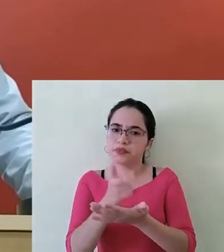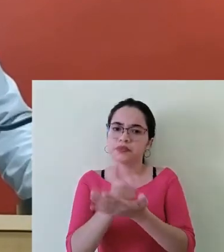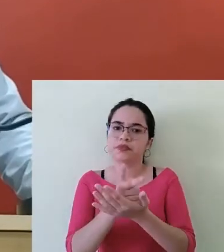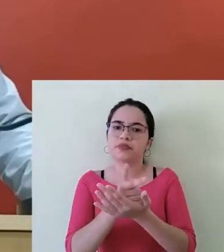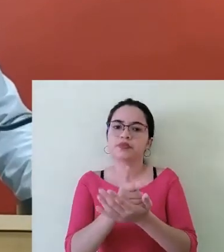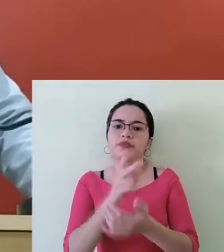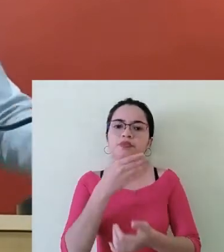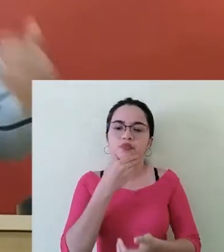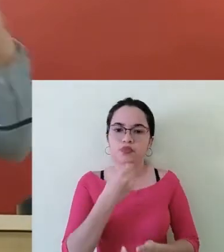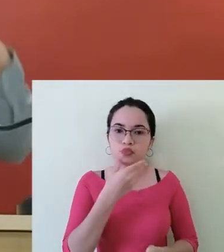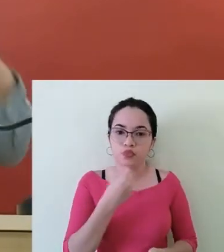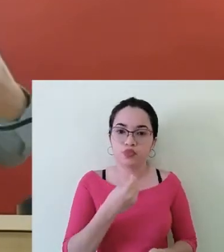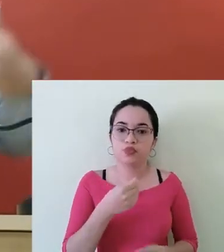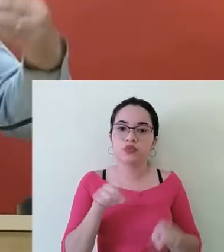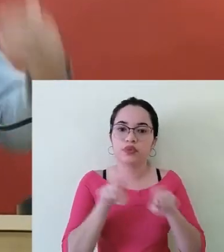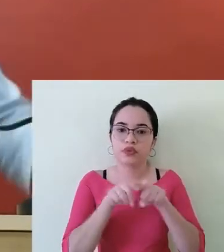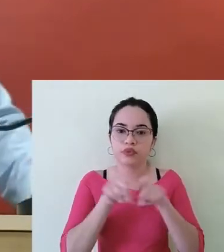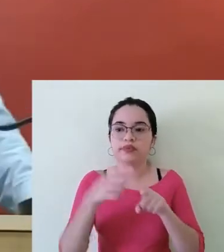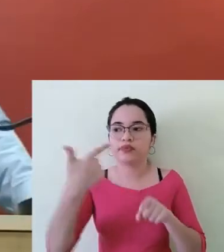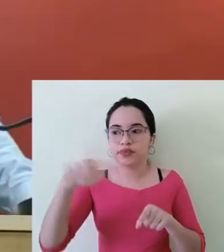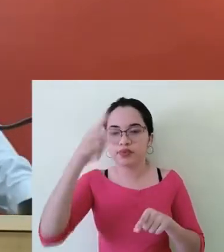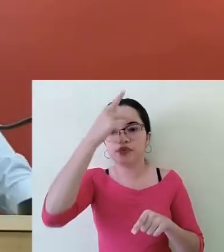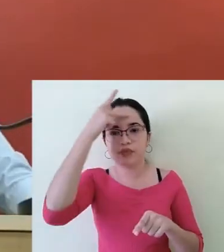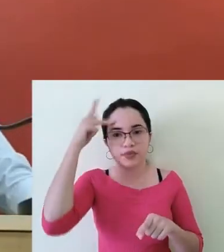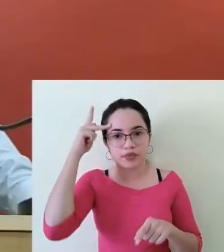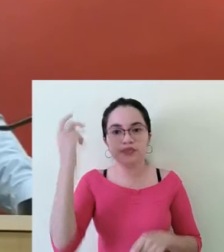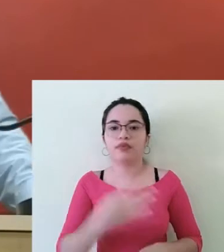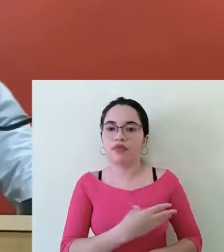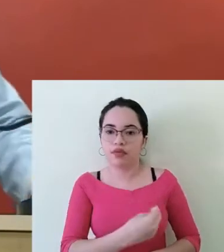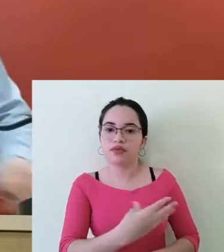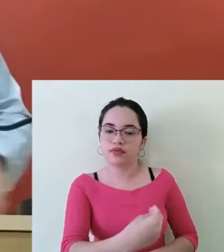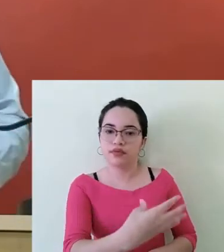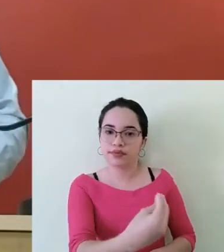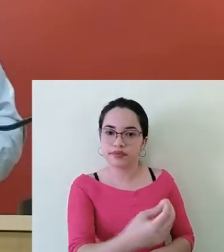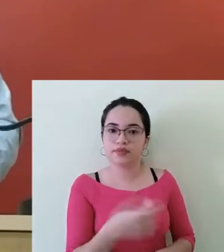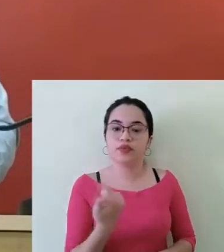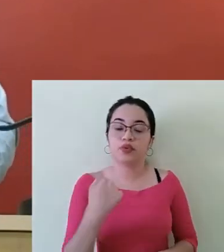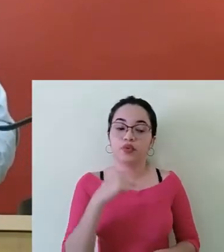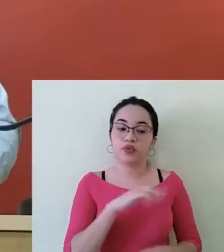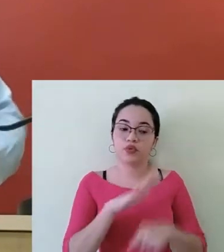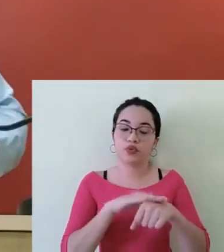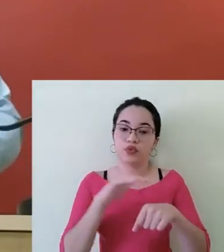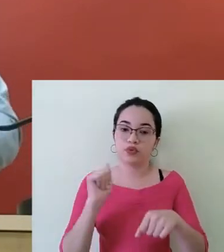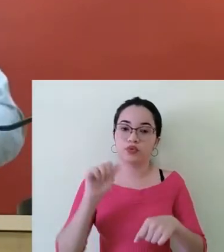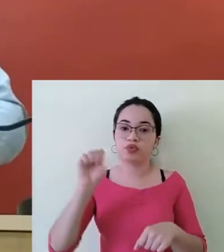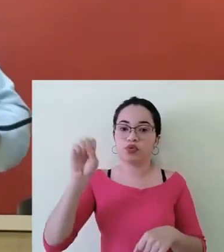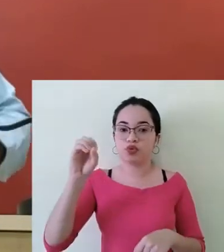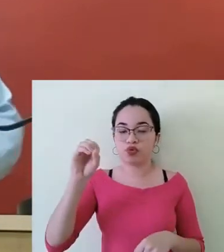permanente nele e na raça humana, nos seus descendentes. É o que nós chamamos